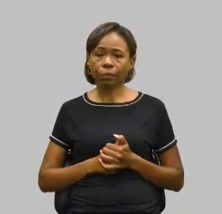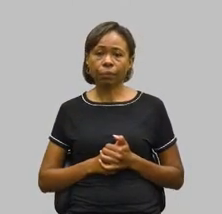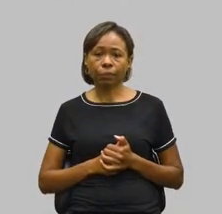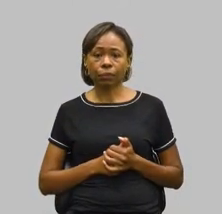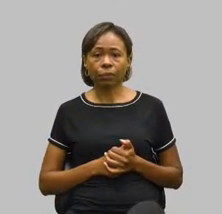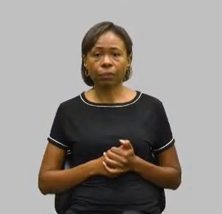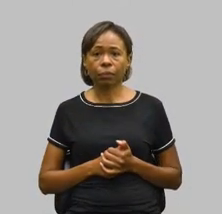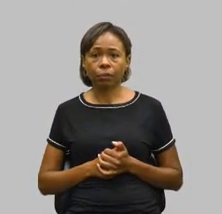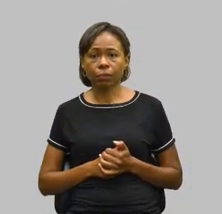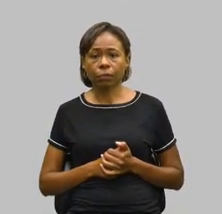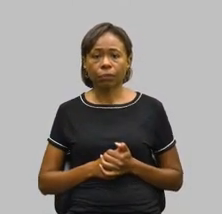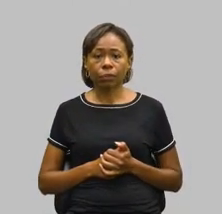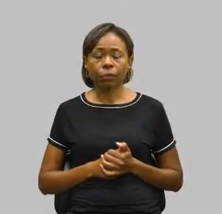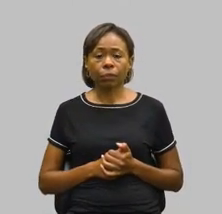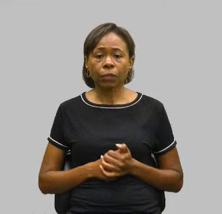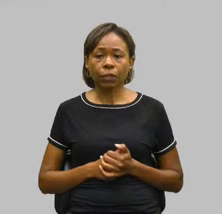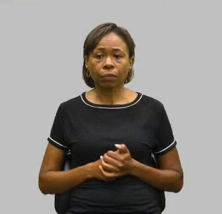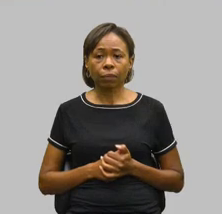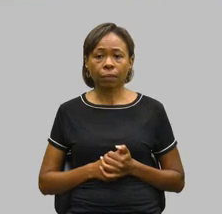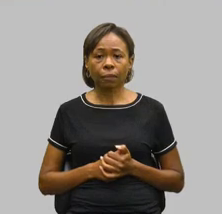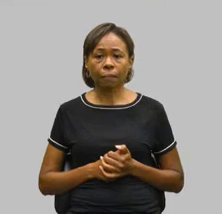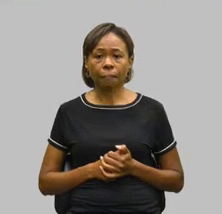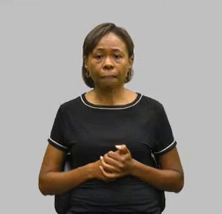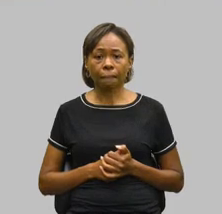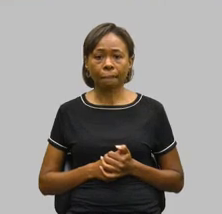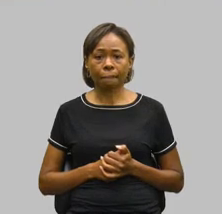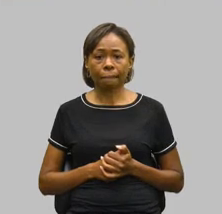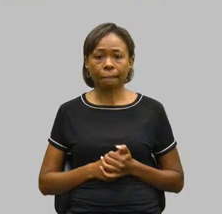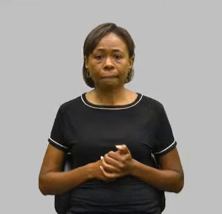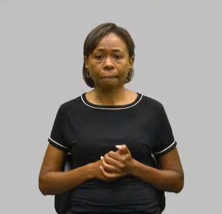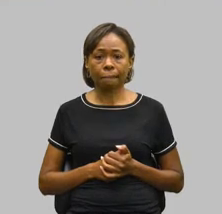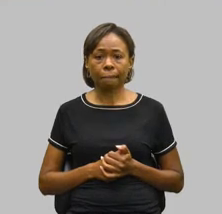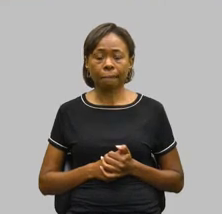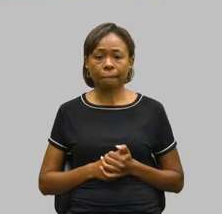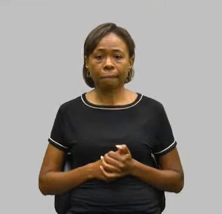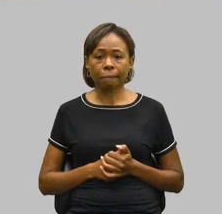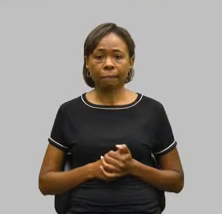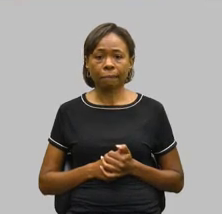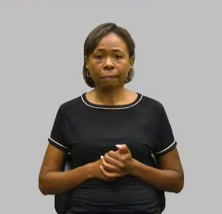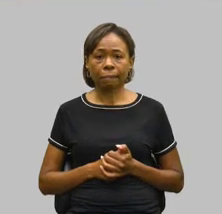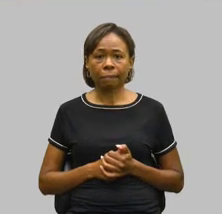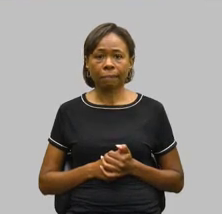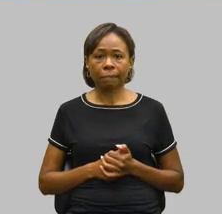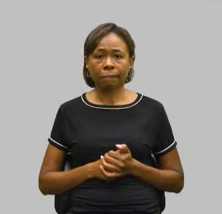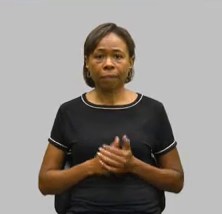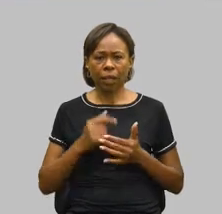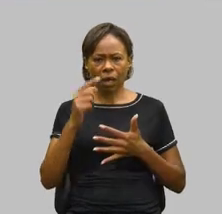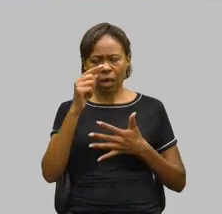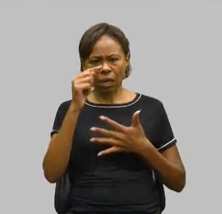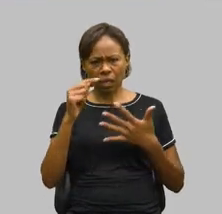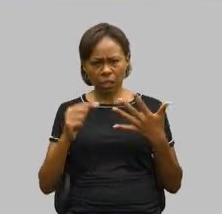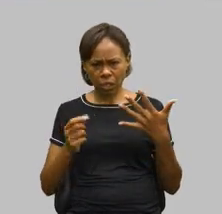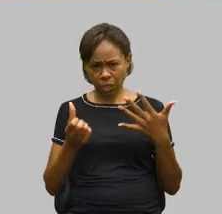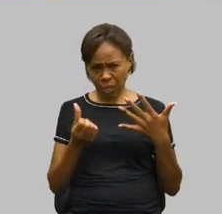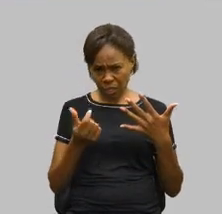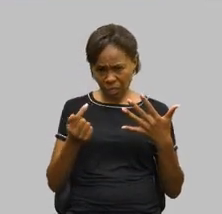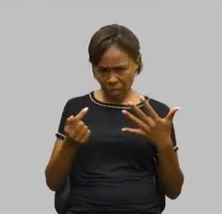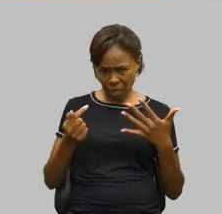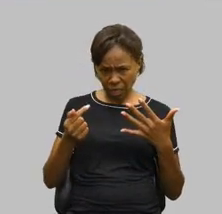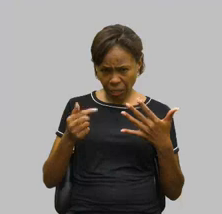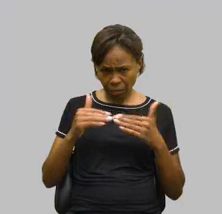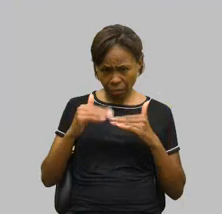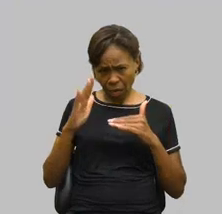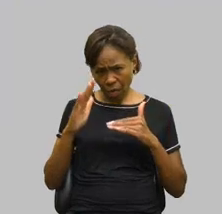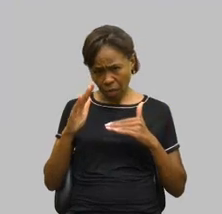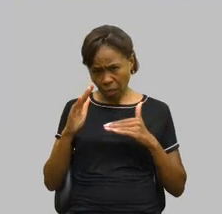aliás os os municípios em relação dos dos mais de 67 isso OK quer alguns ou